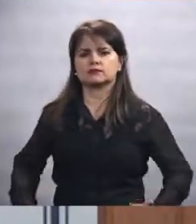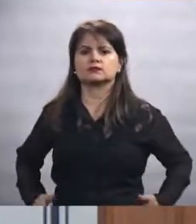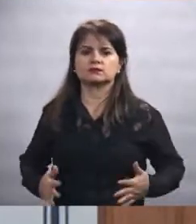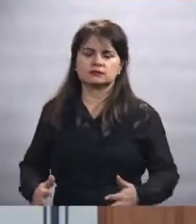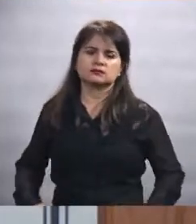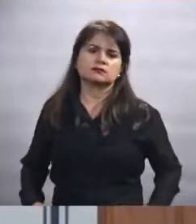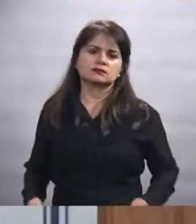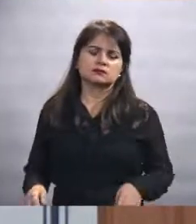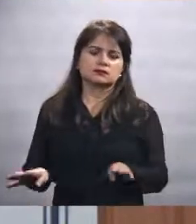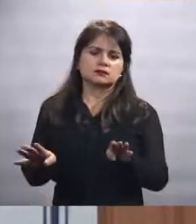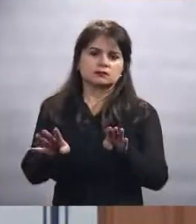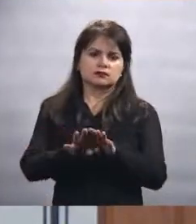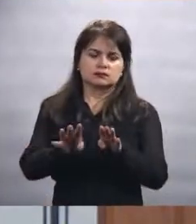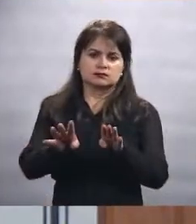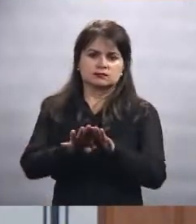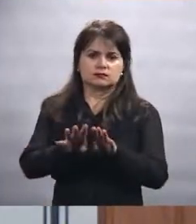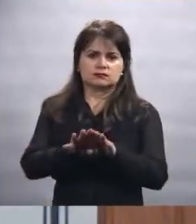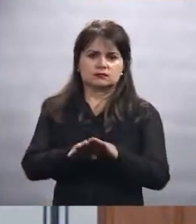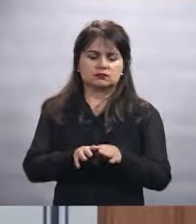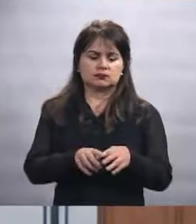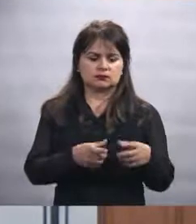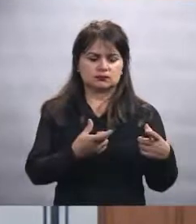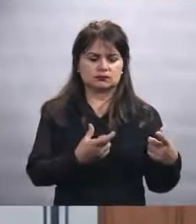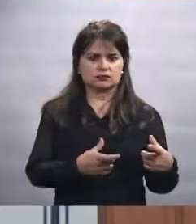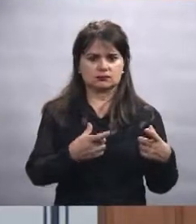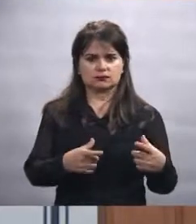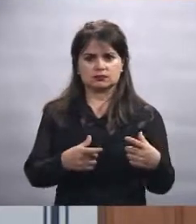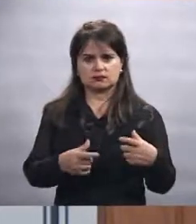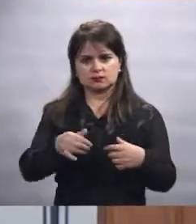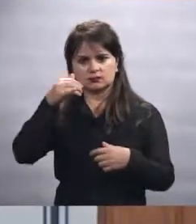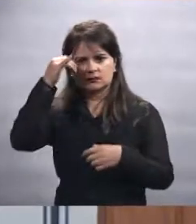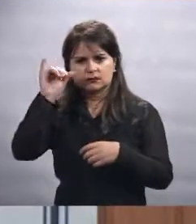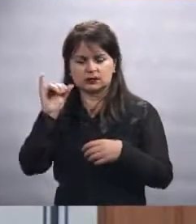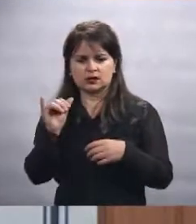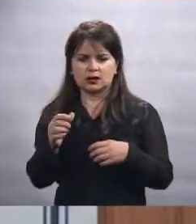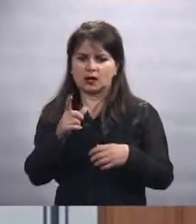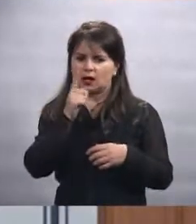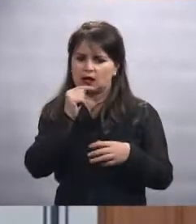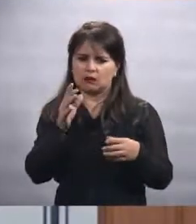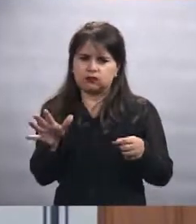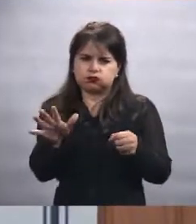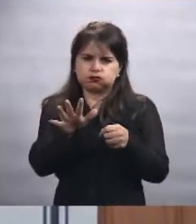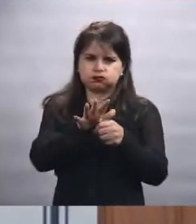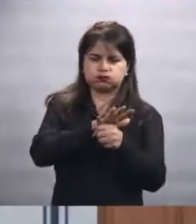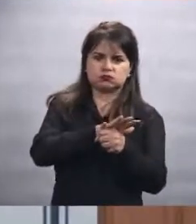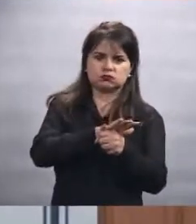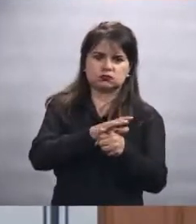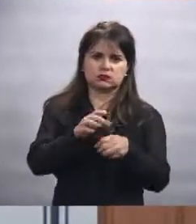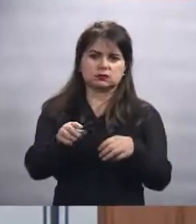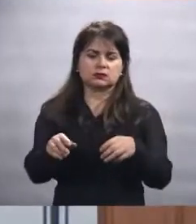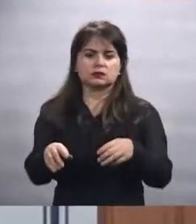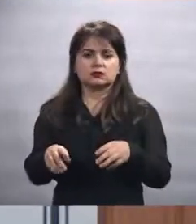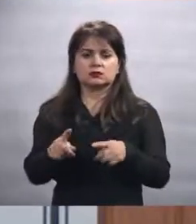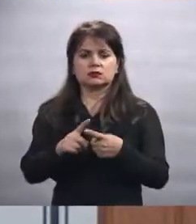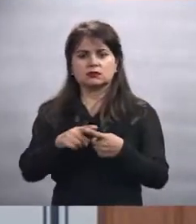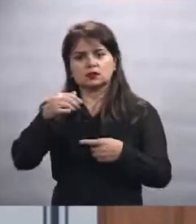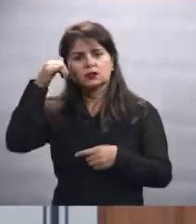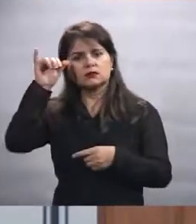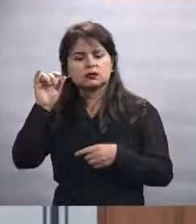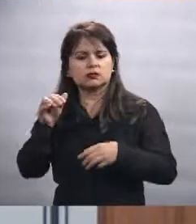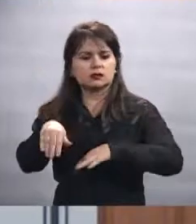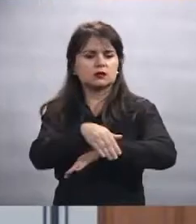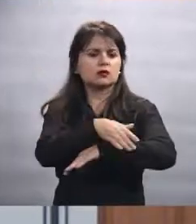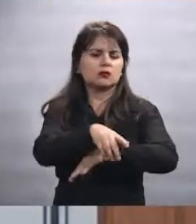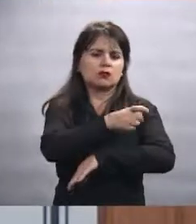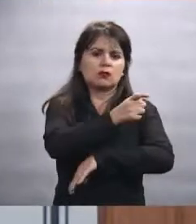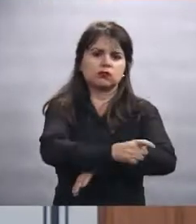o impacto dessas águas na danificação de ruas, causando buracos, e